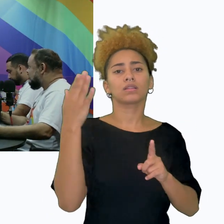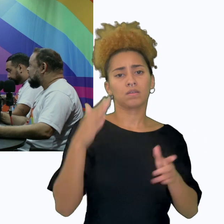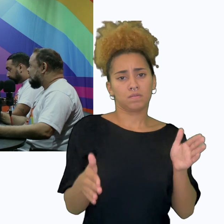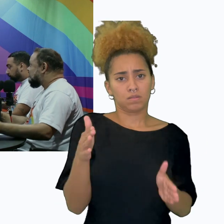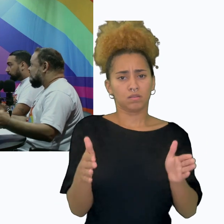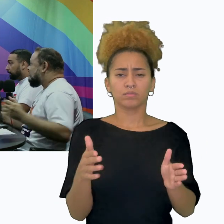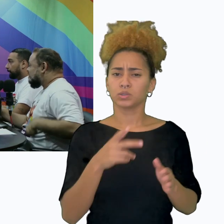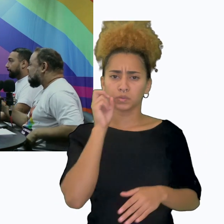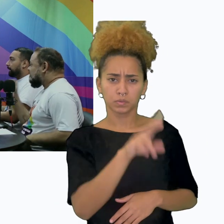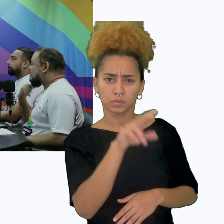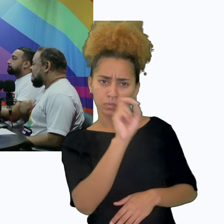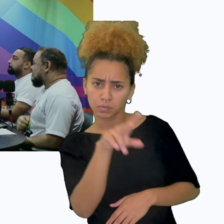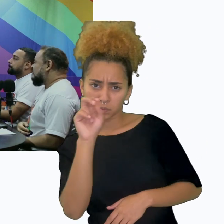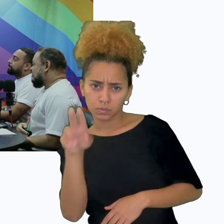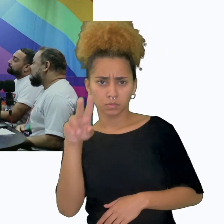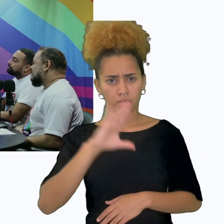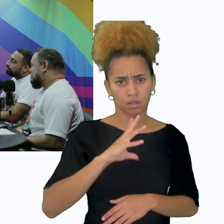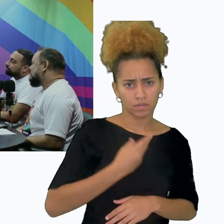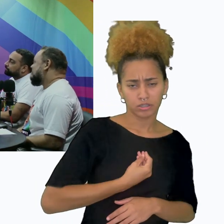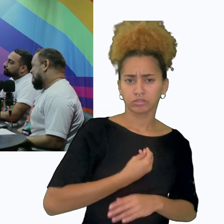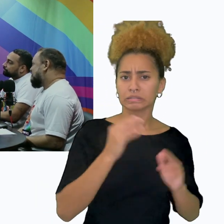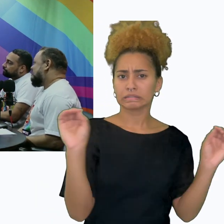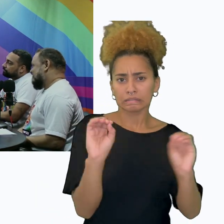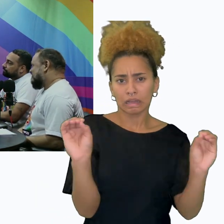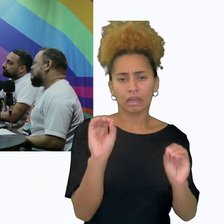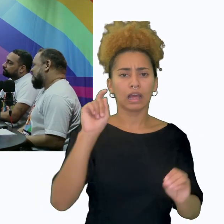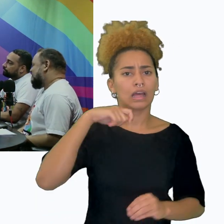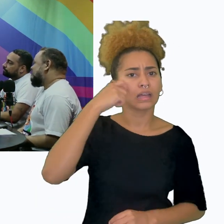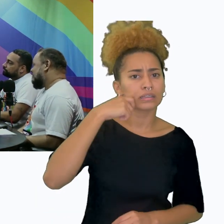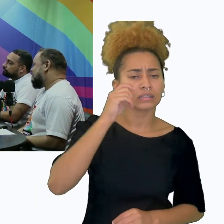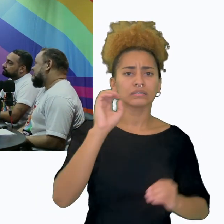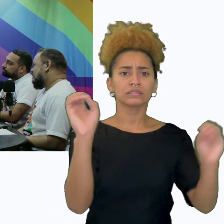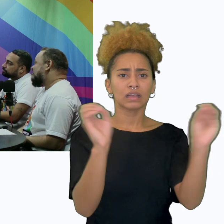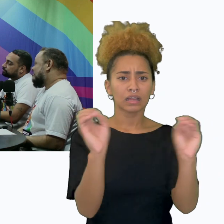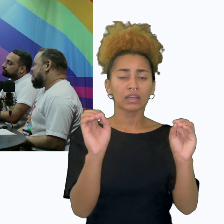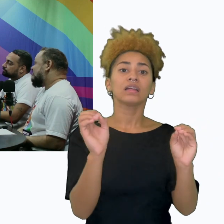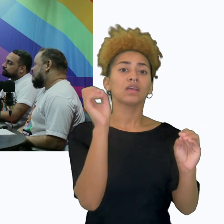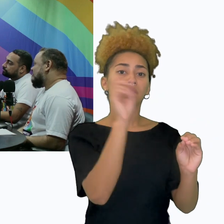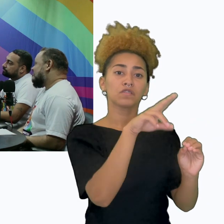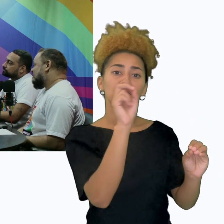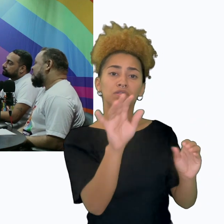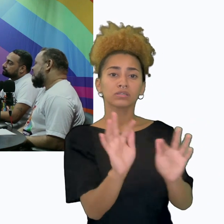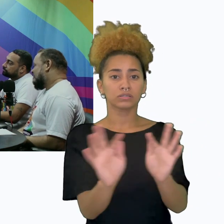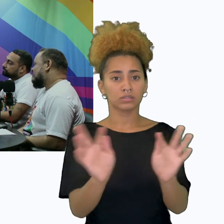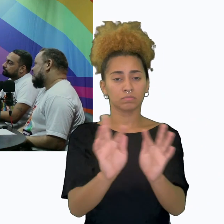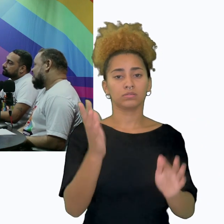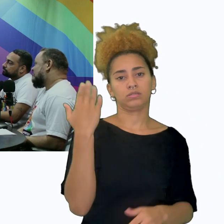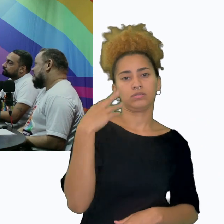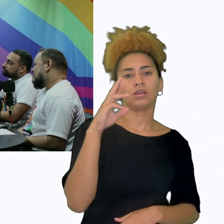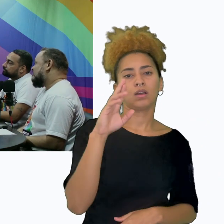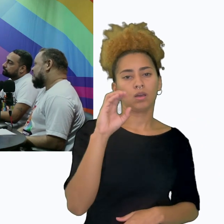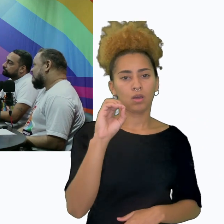isso, porque na minha época que eu nunca tinha visto travesti, mulher trans, atriz. O que eu via, e muito pouco,